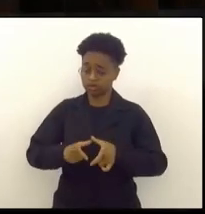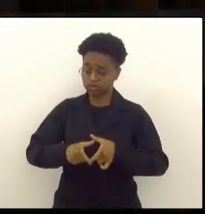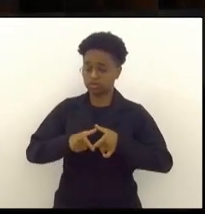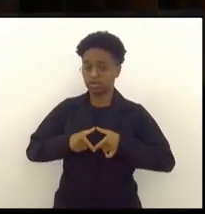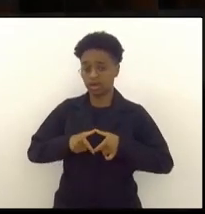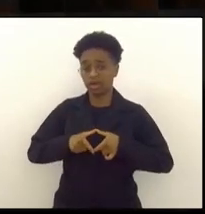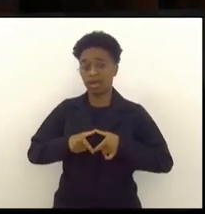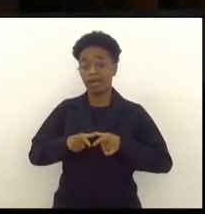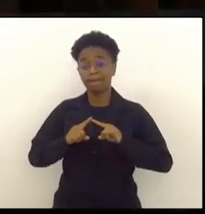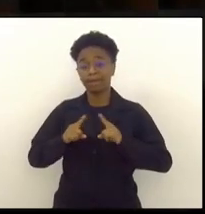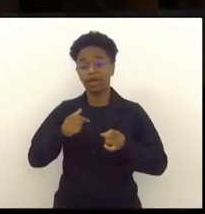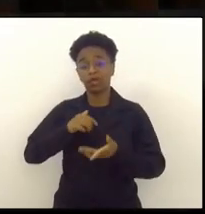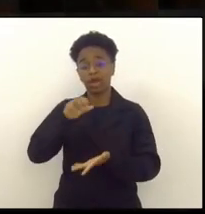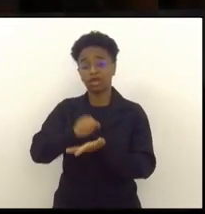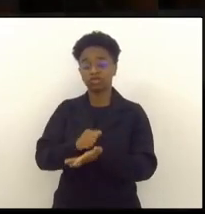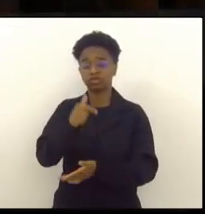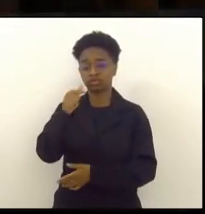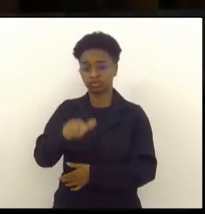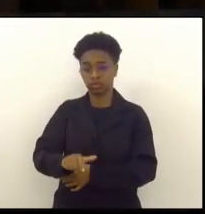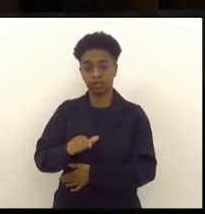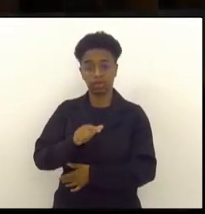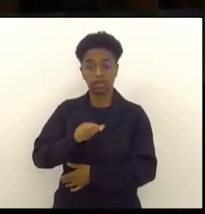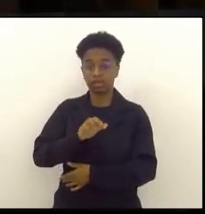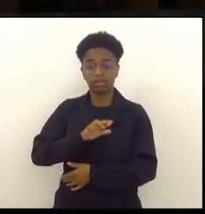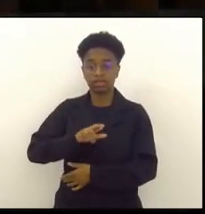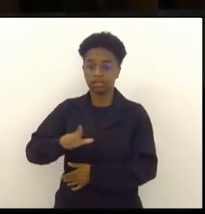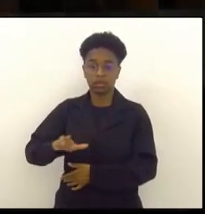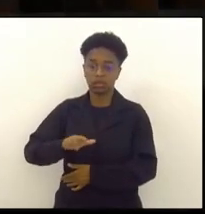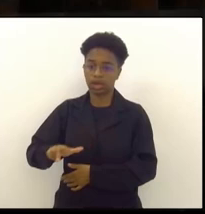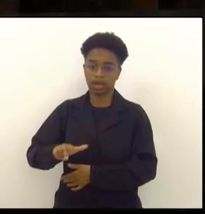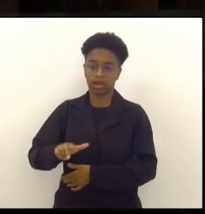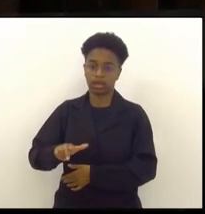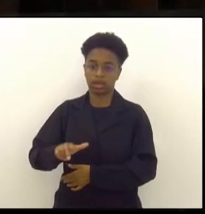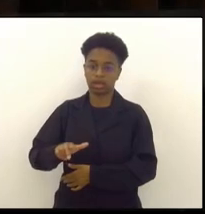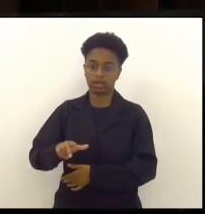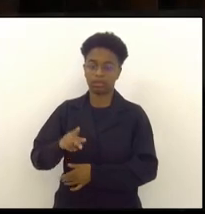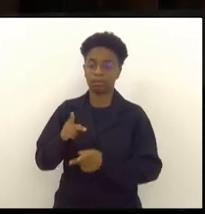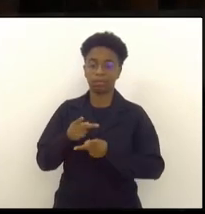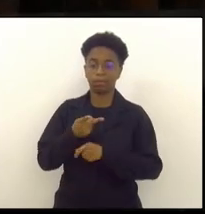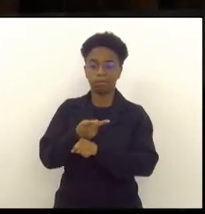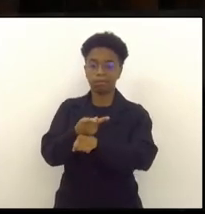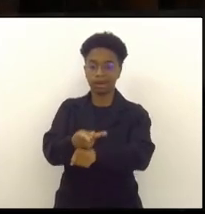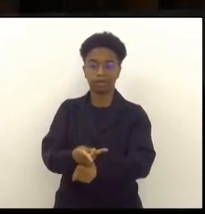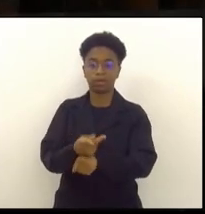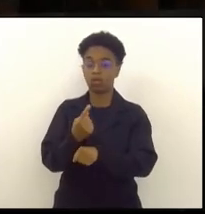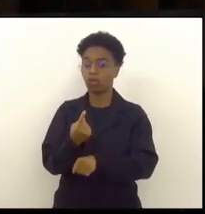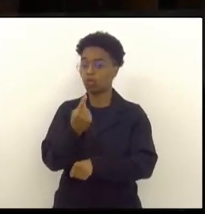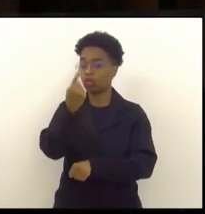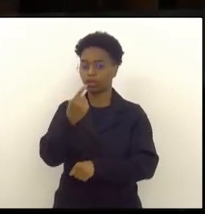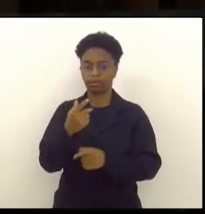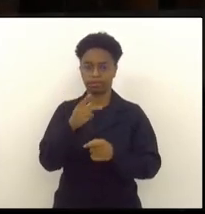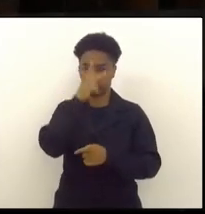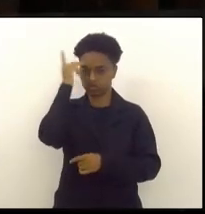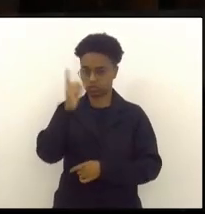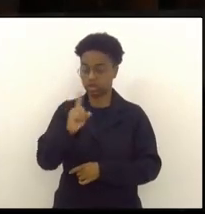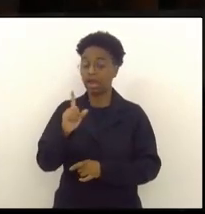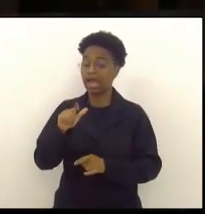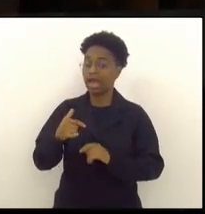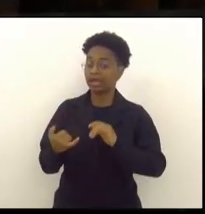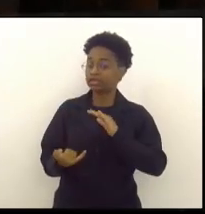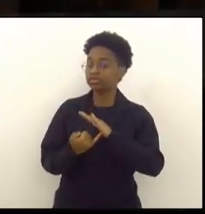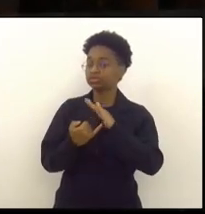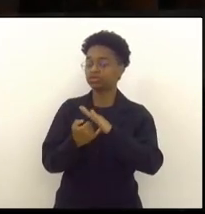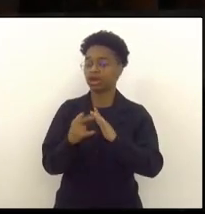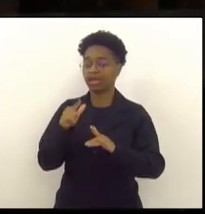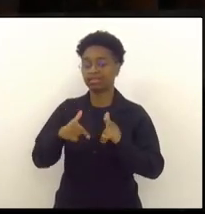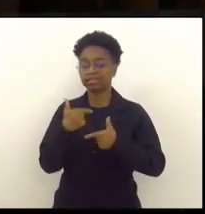eu registro mais uma vez, ela não é uma condecoração apenas uma pessoa, é sempre uma instituição, é um trabalho,